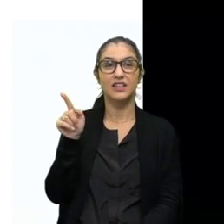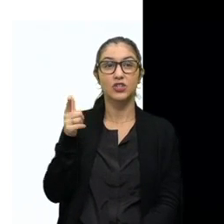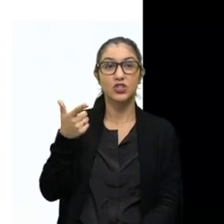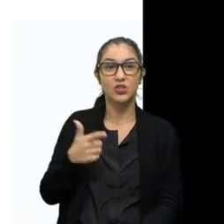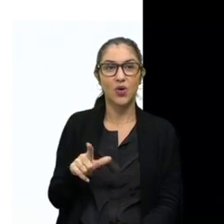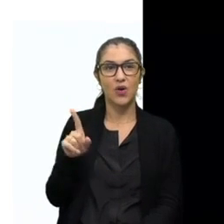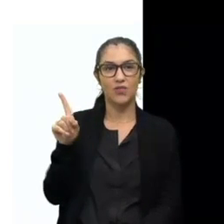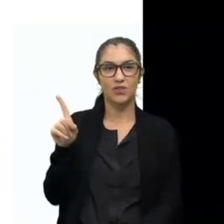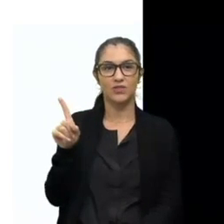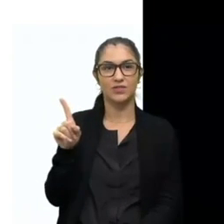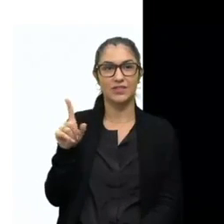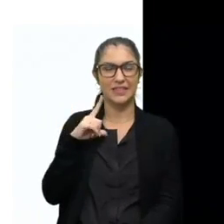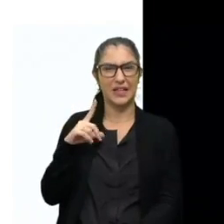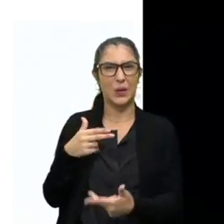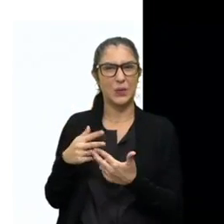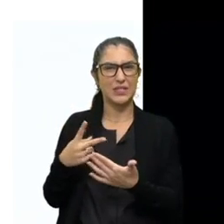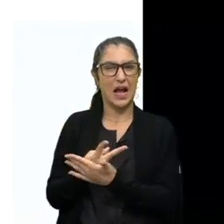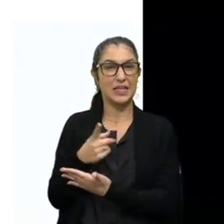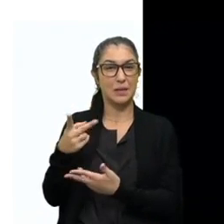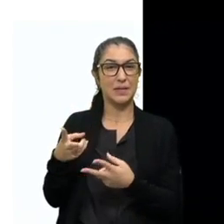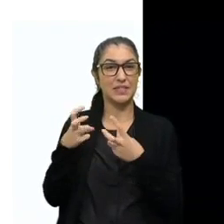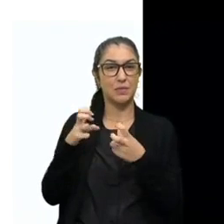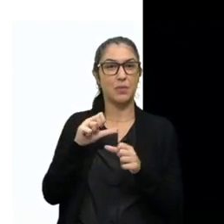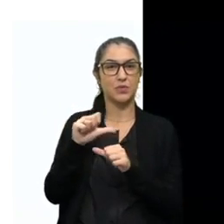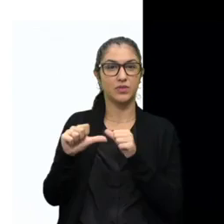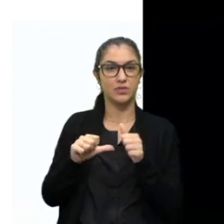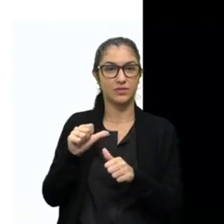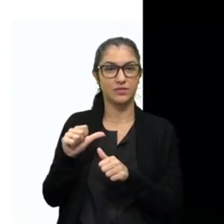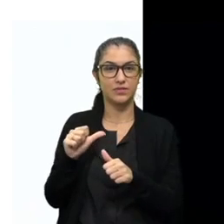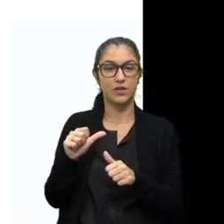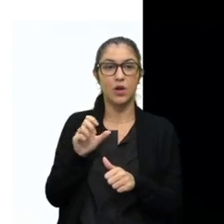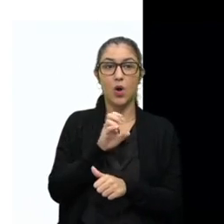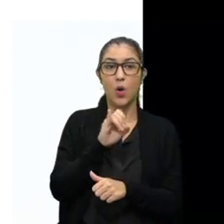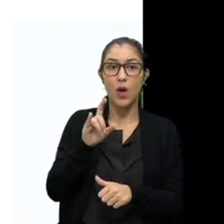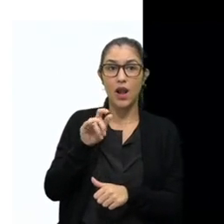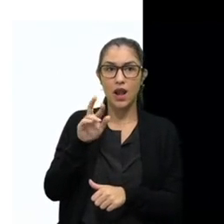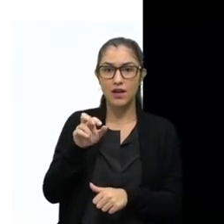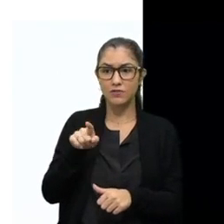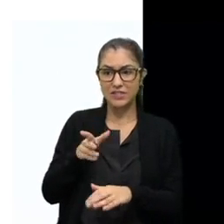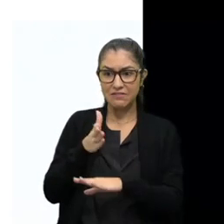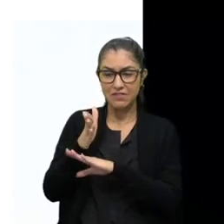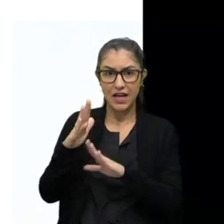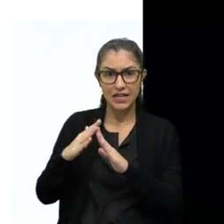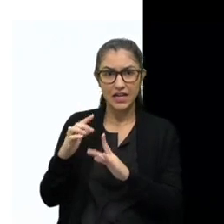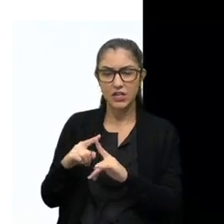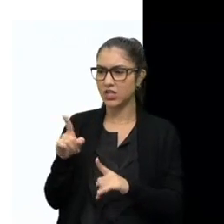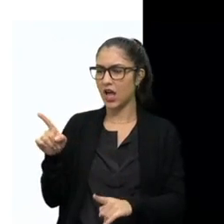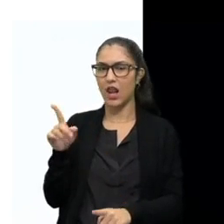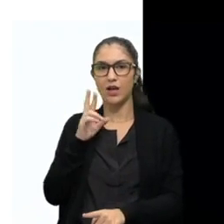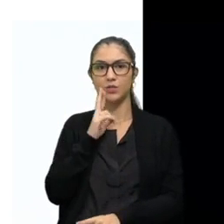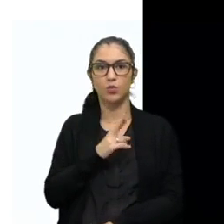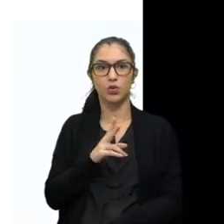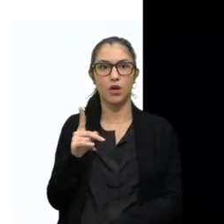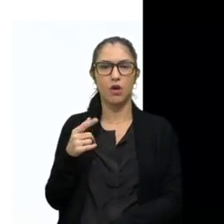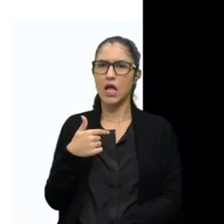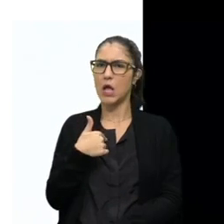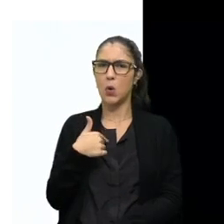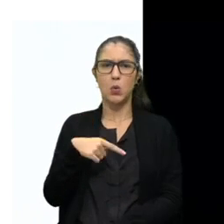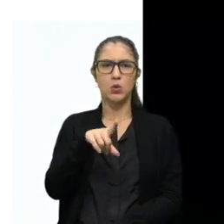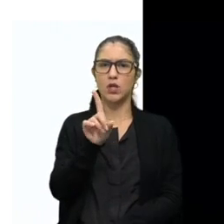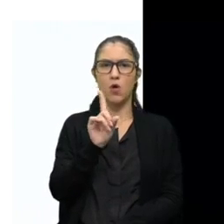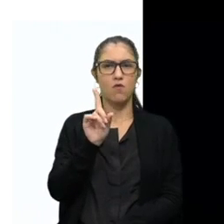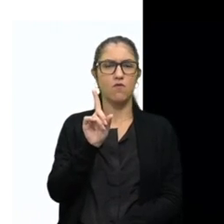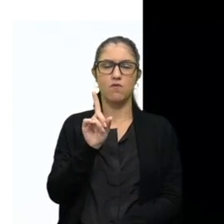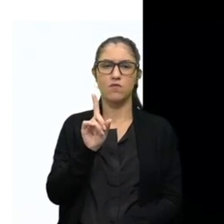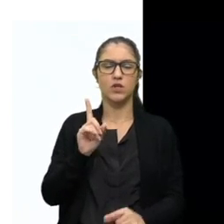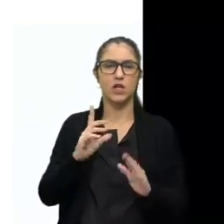ele já percebeu que aqui tinha coisa errada, ele arrumou o português. Olá, Lara, você vai à igreja? Ela respondeu, eu não